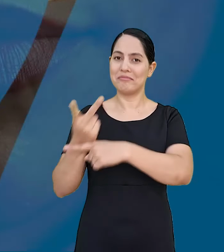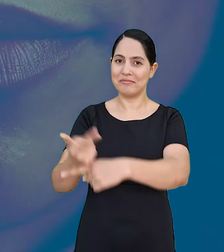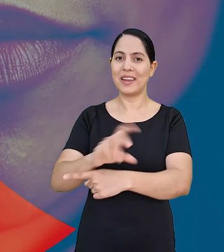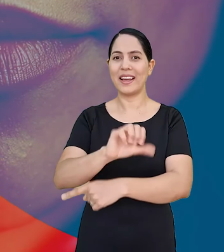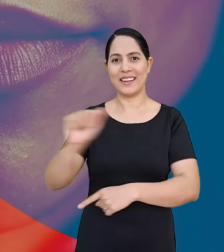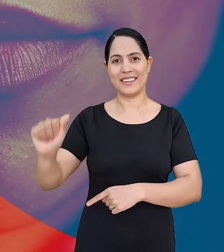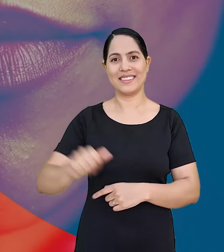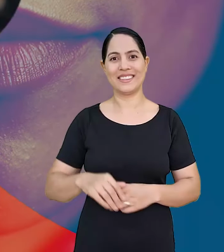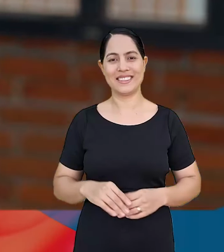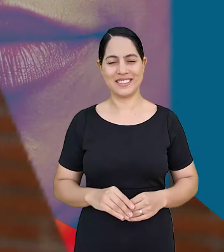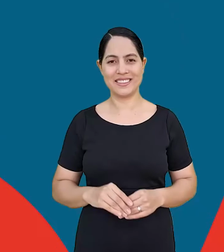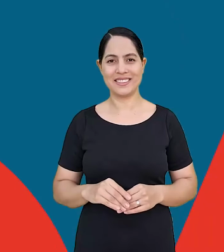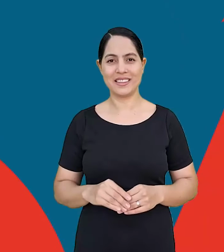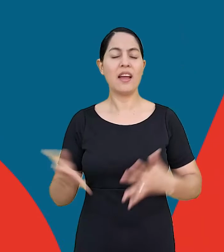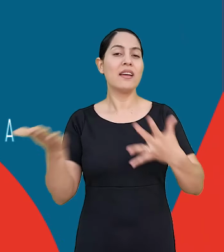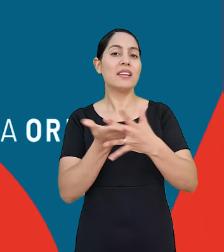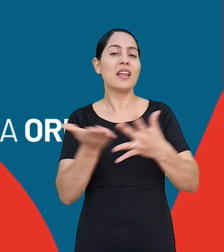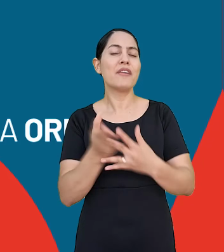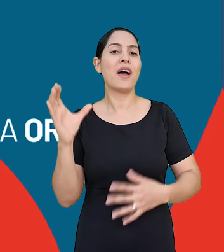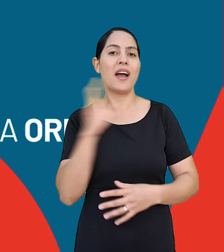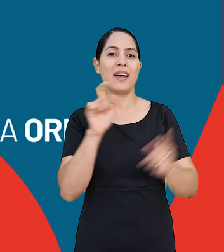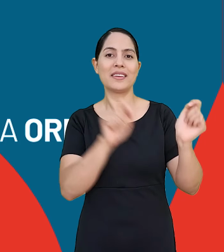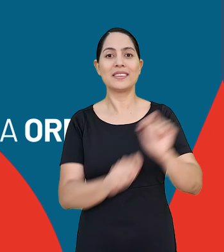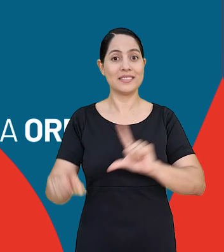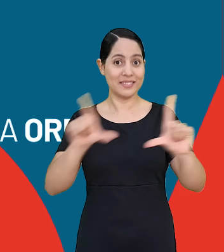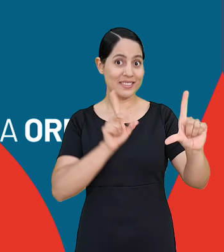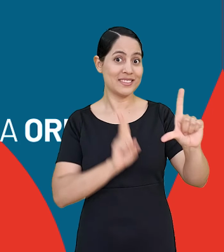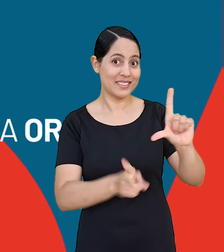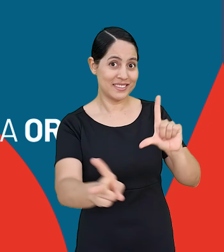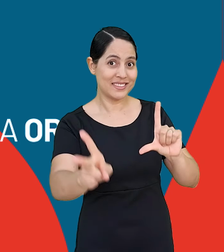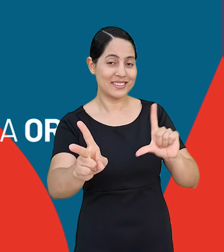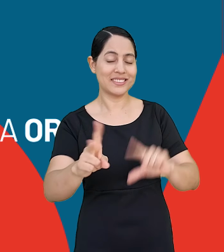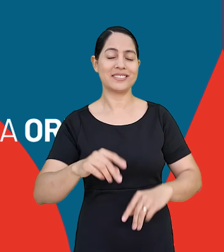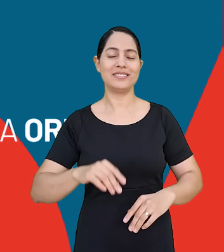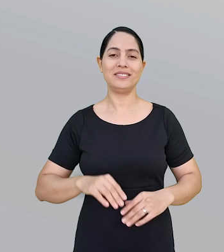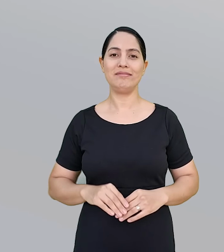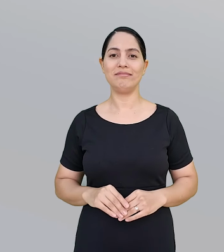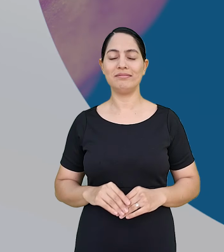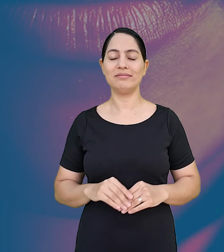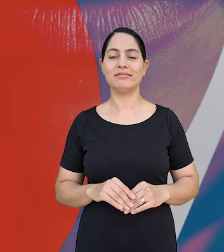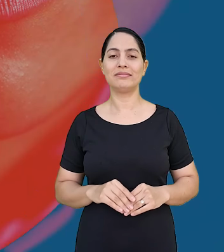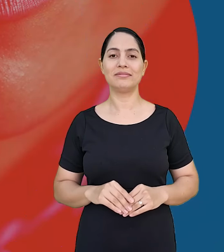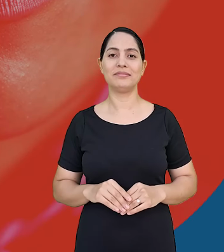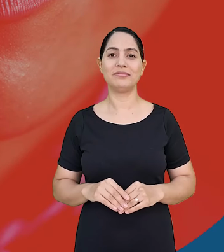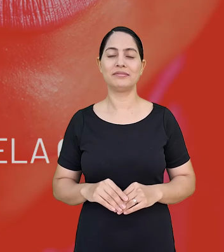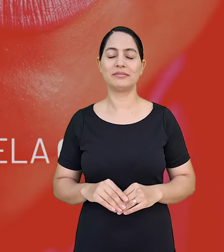Caixa. Intervalo rápido. Pela ordem, volta já.